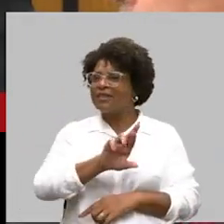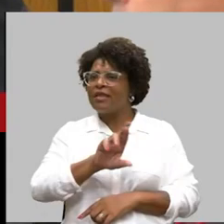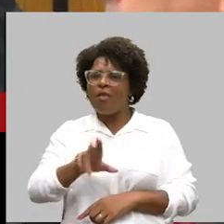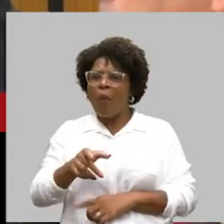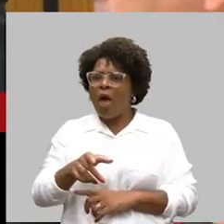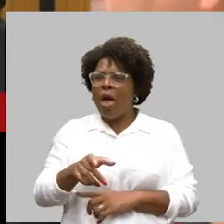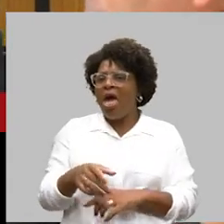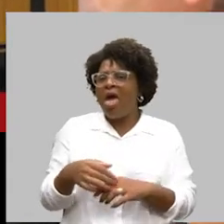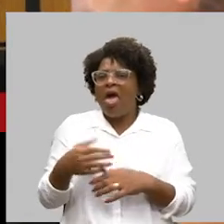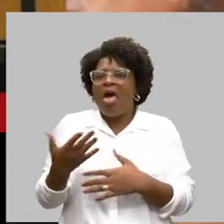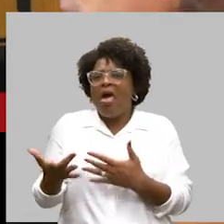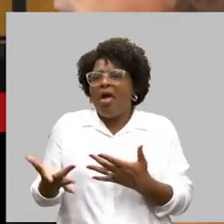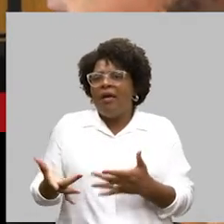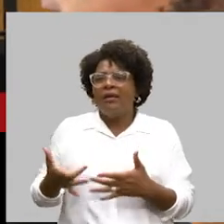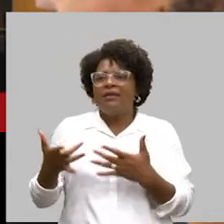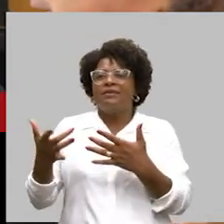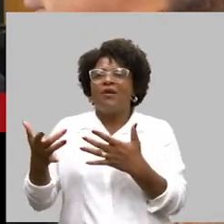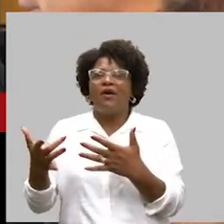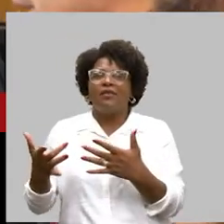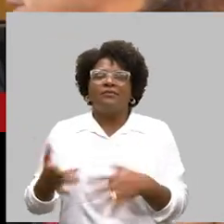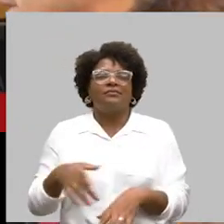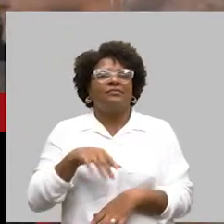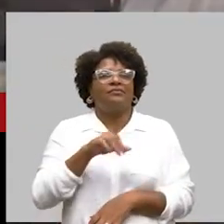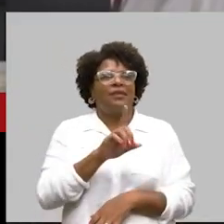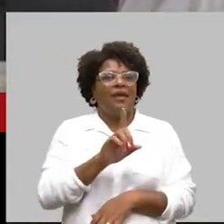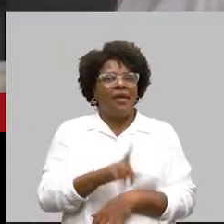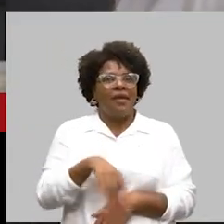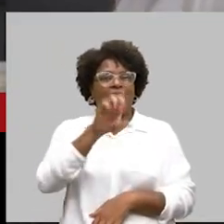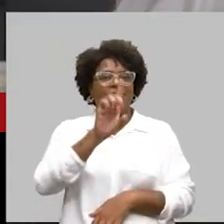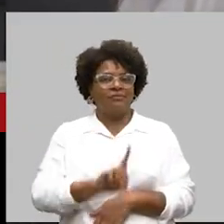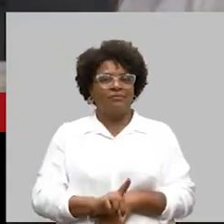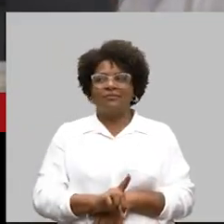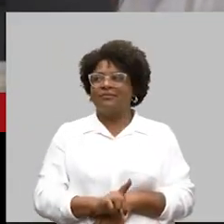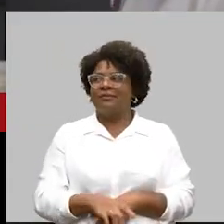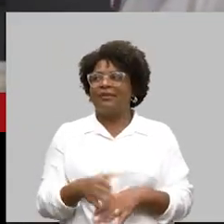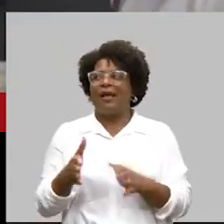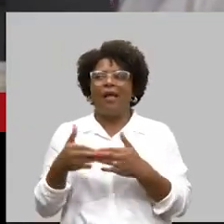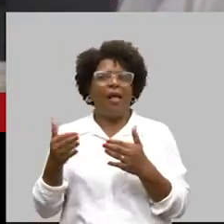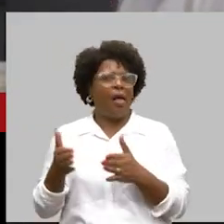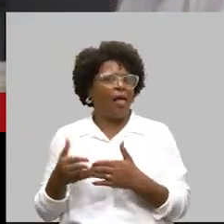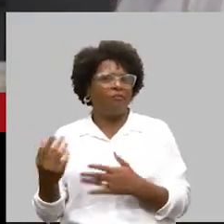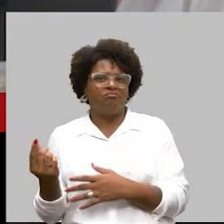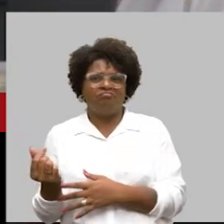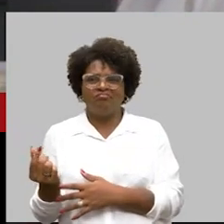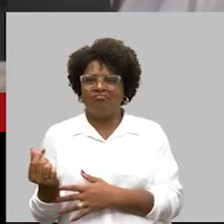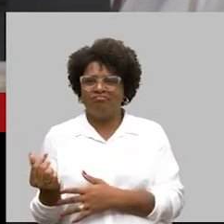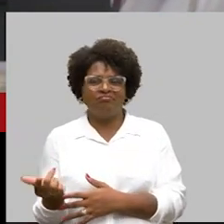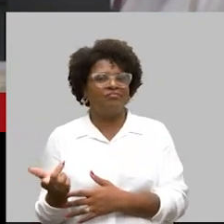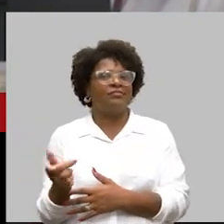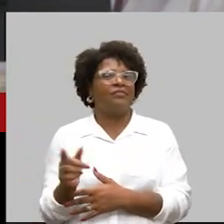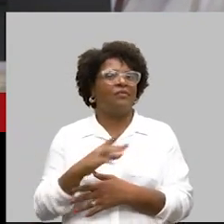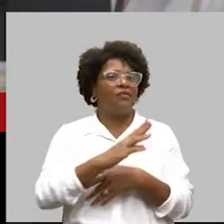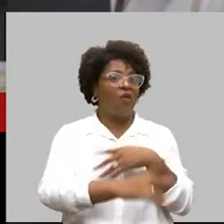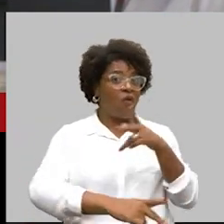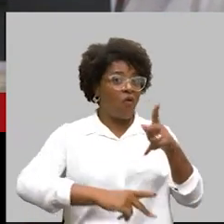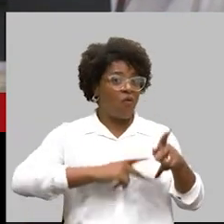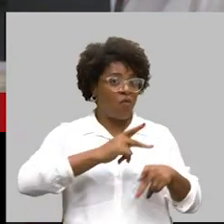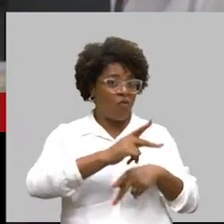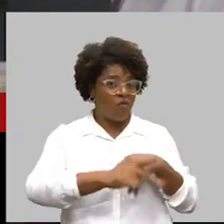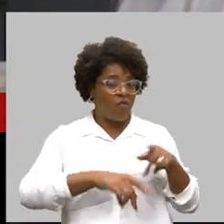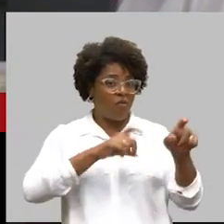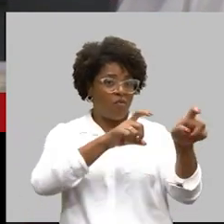pra escola educação no campo vamos lá o povo camponês o homem e a